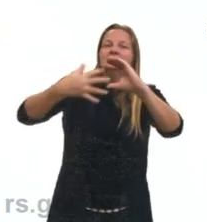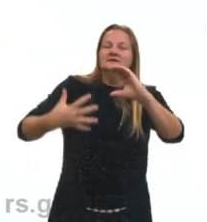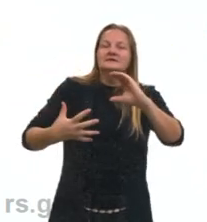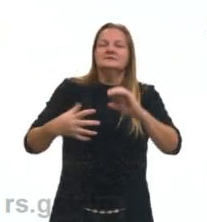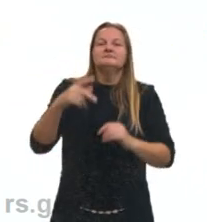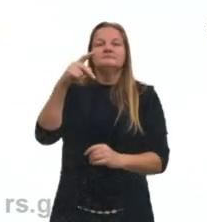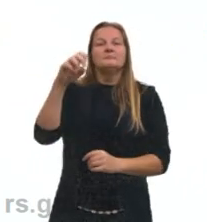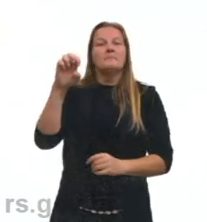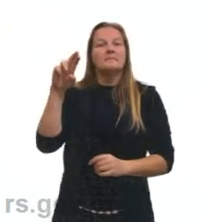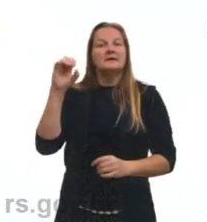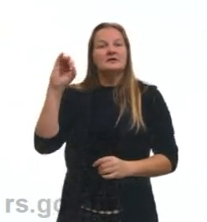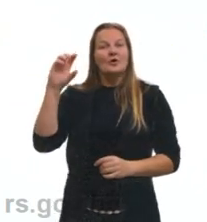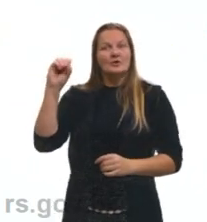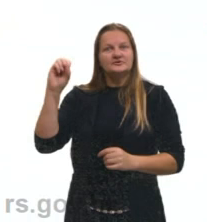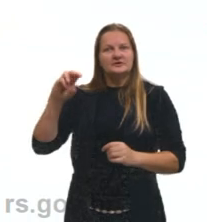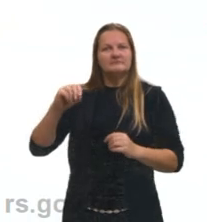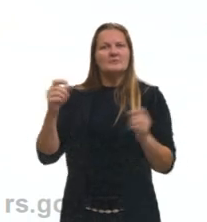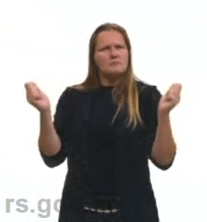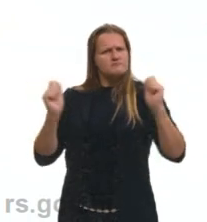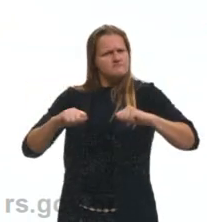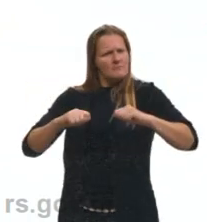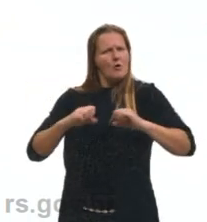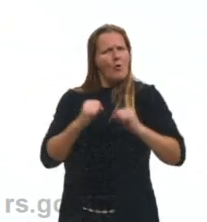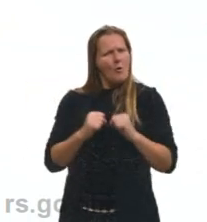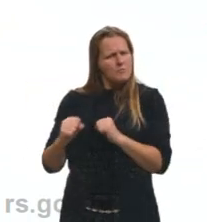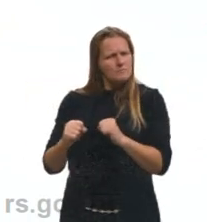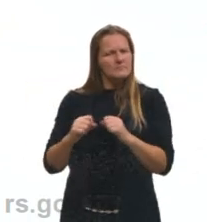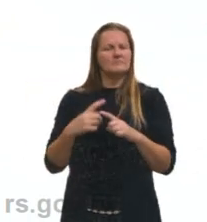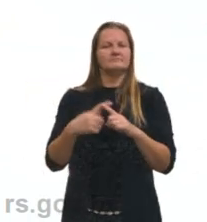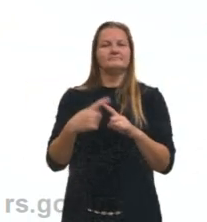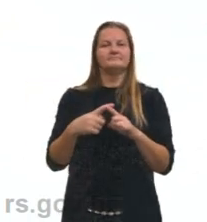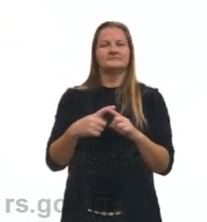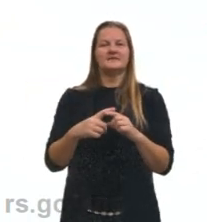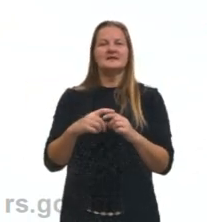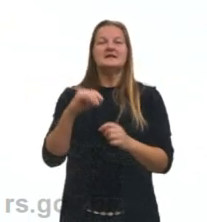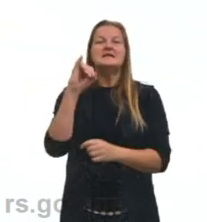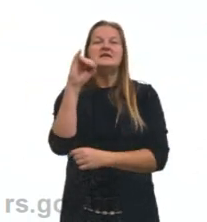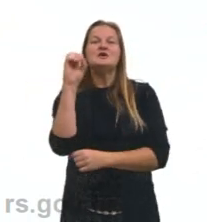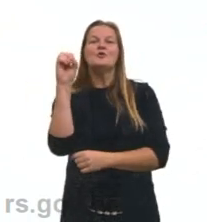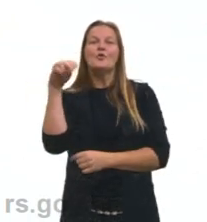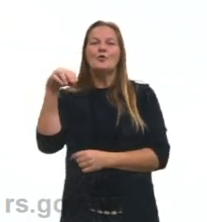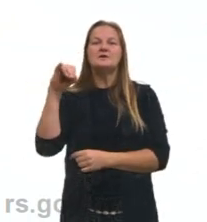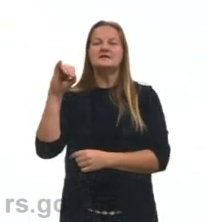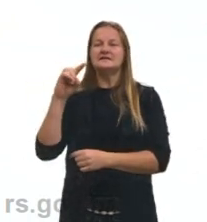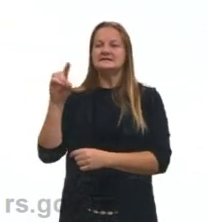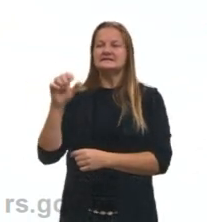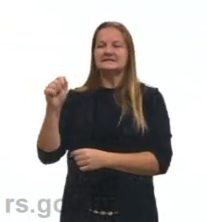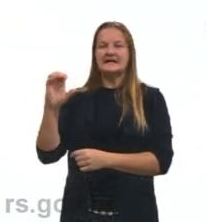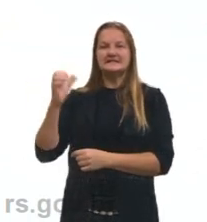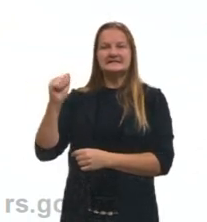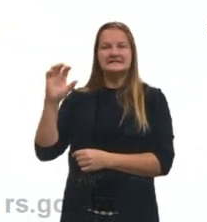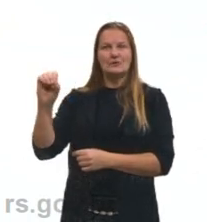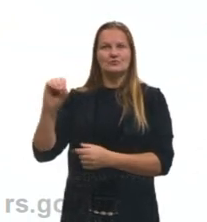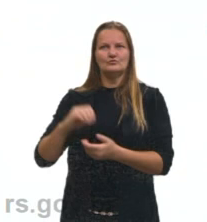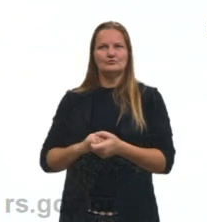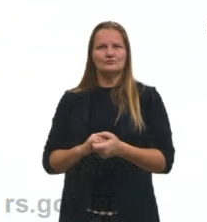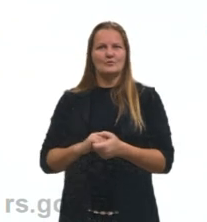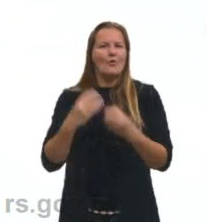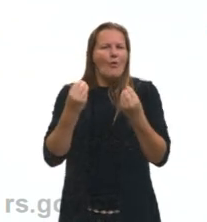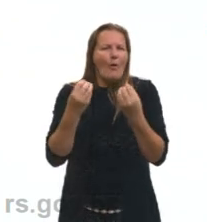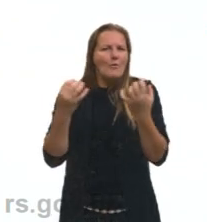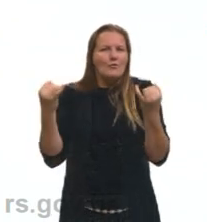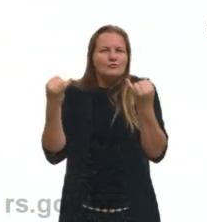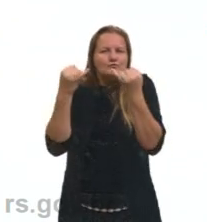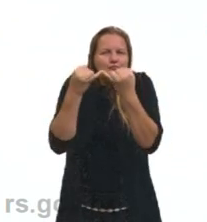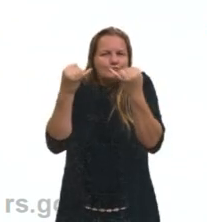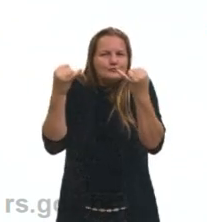periódica é o potencial ou a energia de ionização o quê e essa energia de ionização frente conseguir entender o